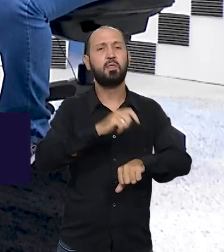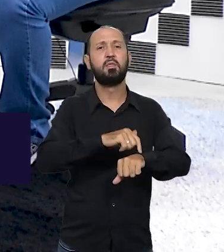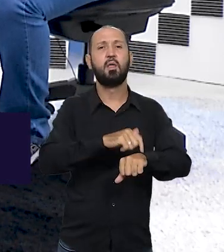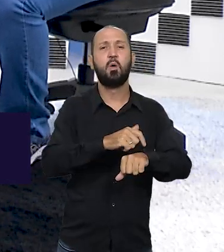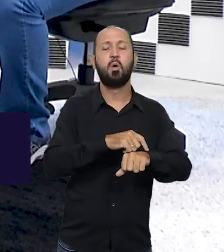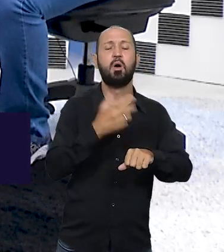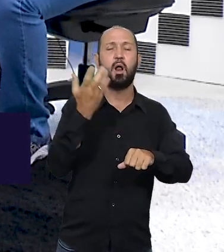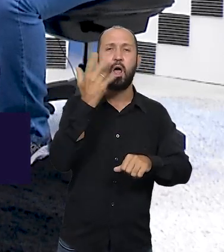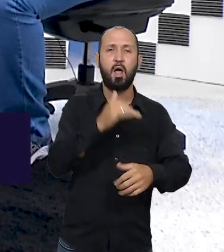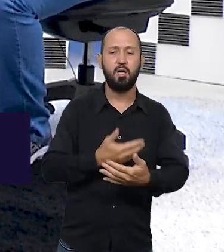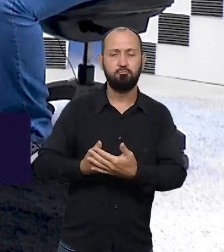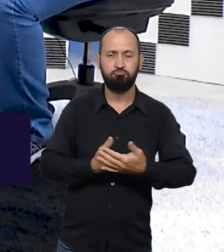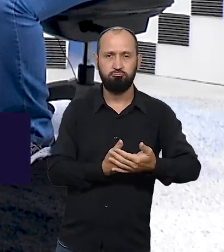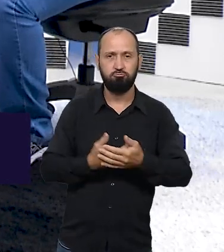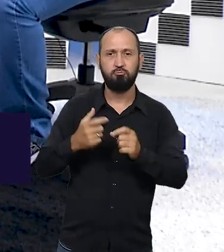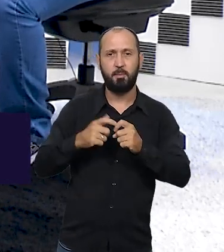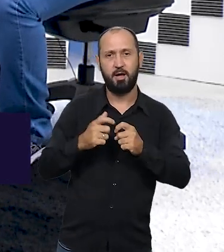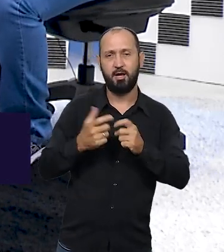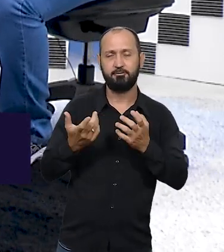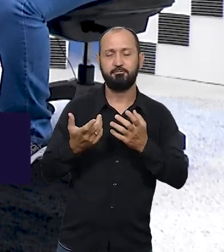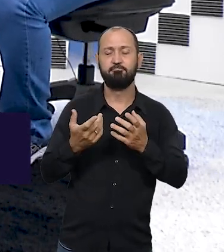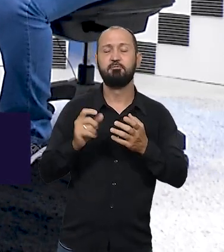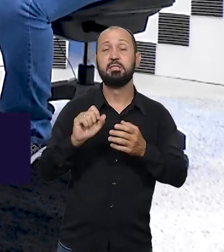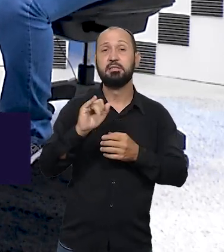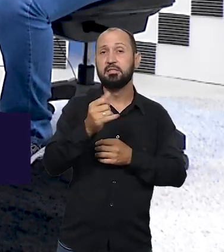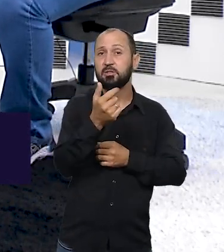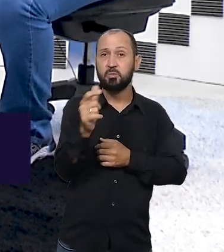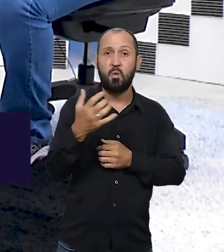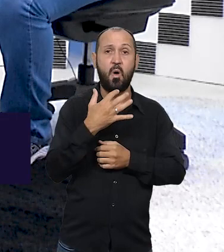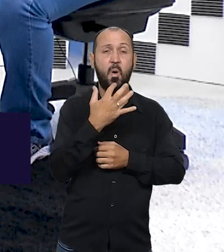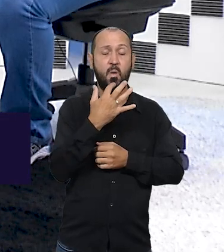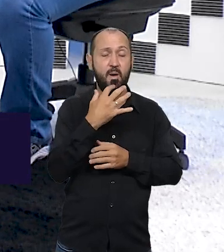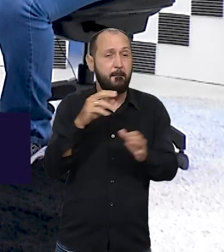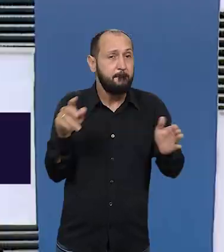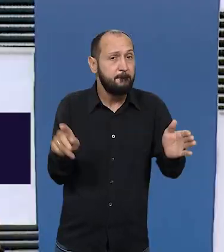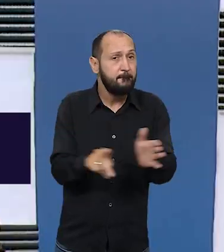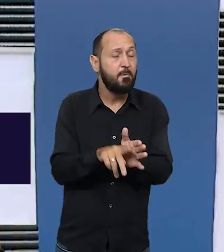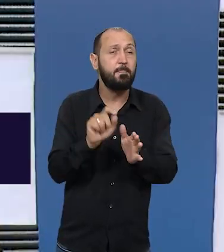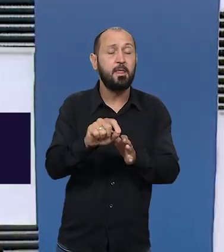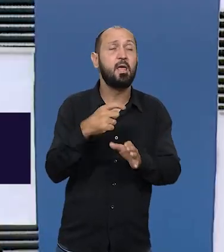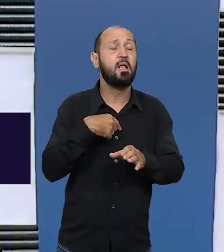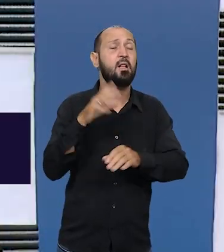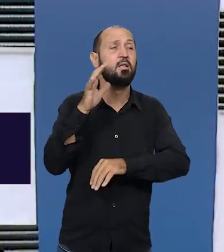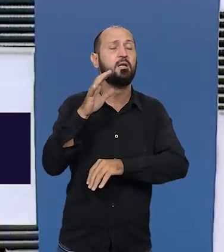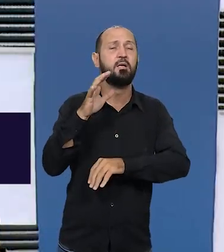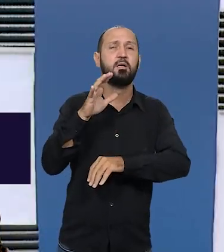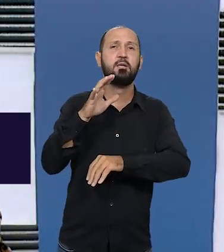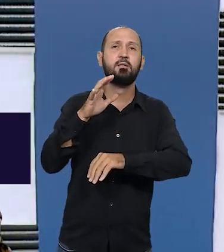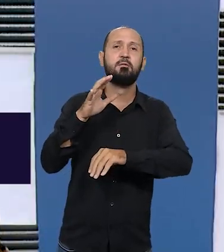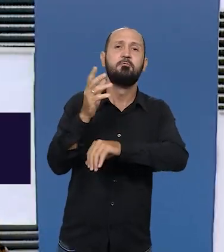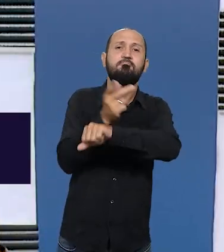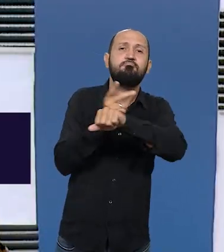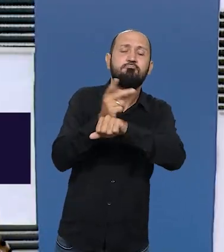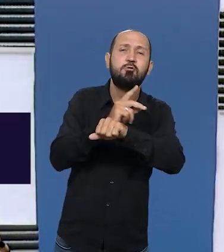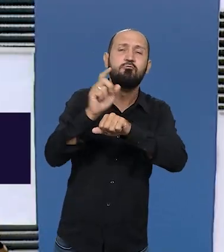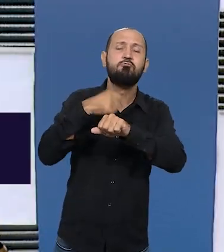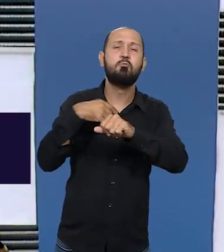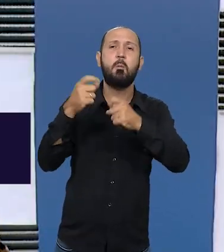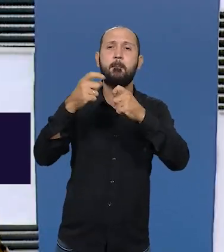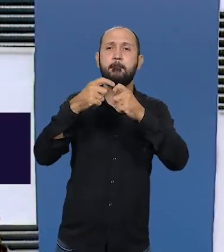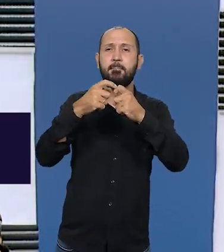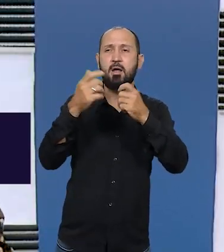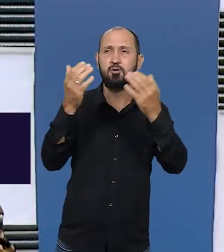do pediatra, para que ele possa realmente, se não tiver um conhecimento adequado, que ele busque, né,